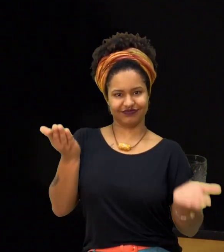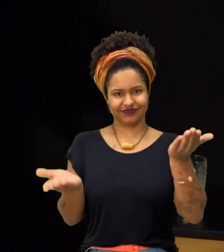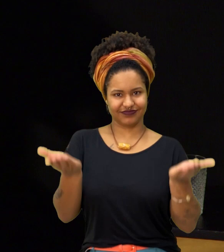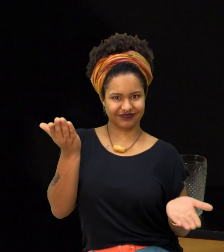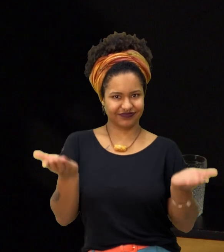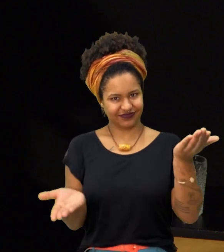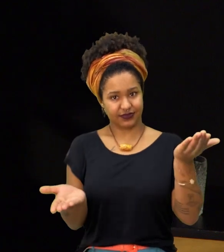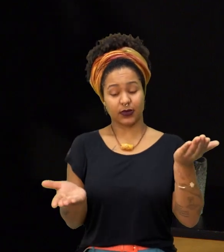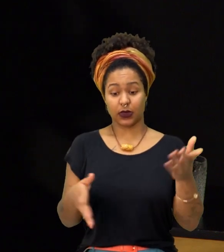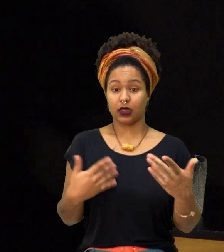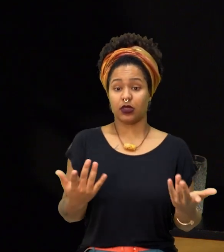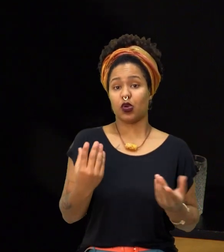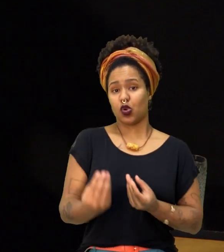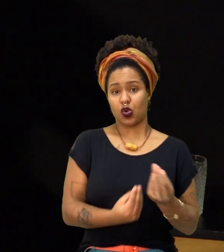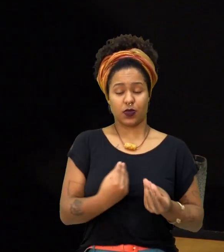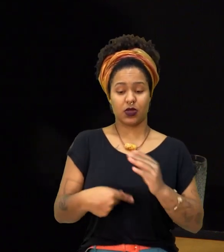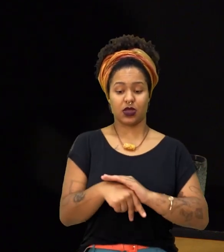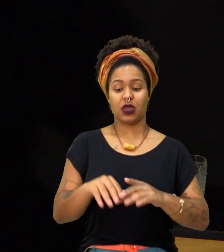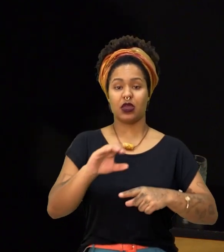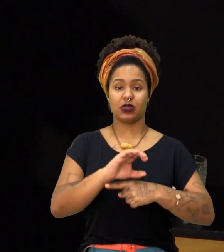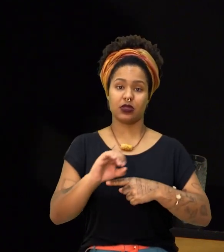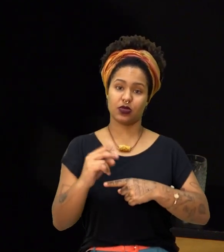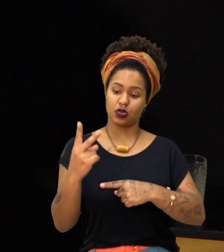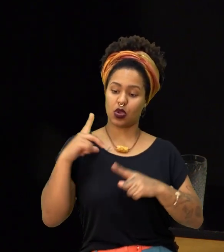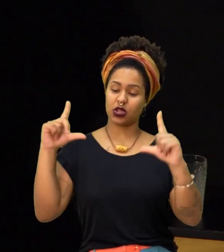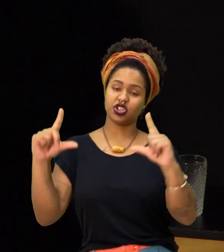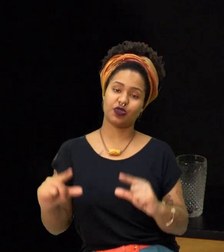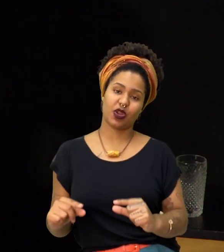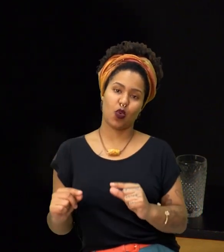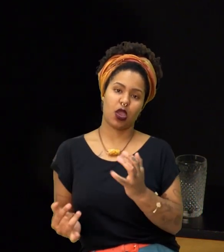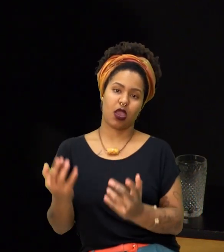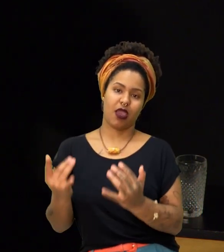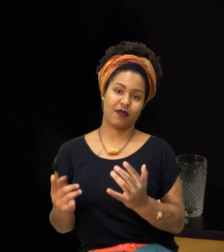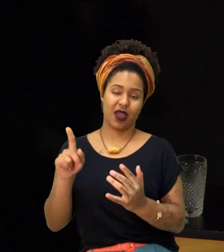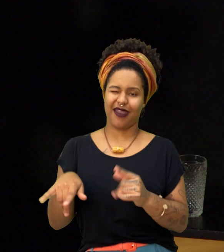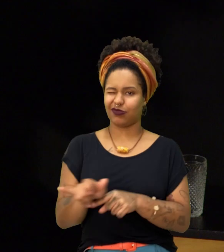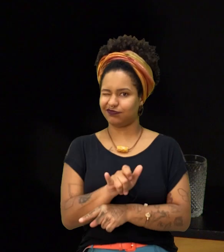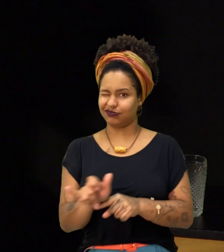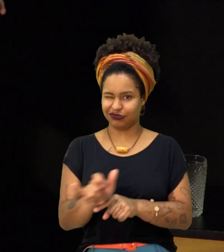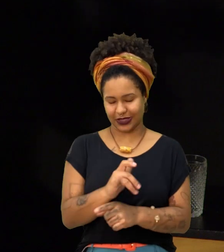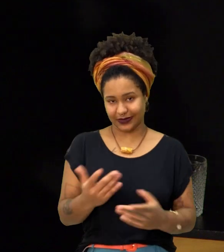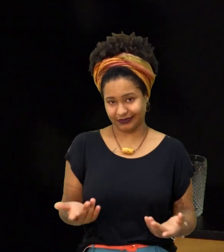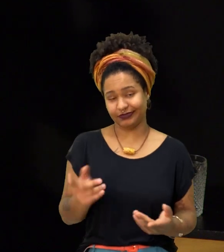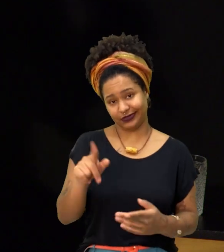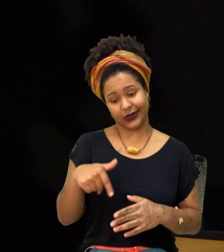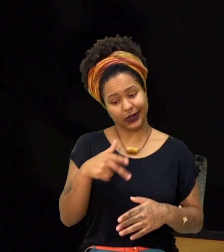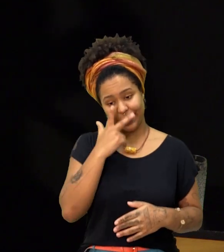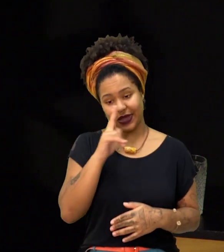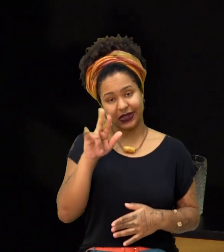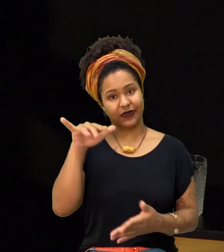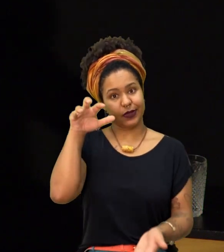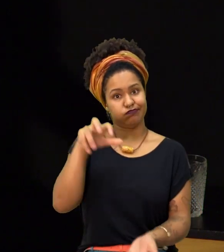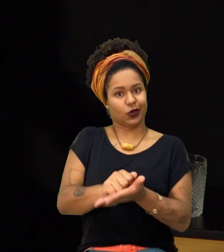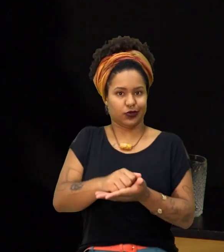Então, a pegada de carbono daquilo que você está queimando é menor. Né? Esse é o triquezinho. E é isso que vai ser sacramentado, então,